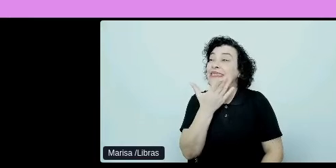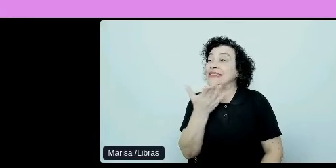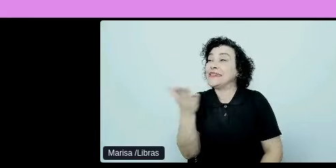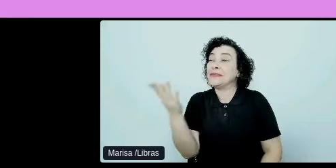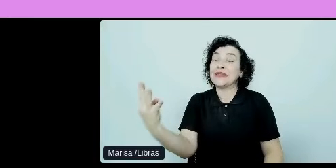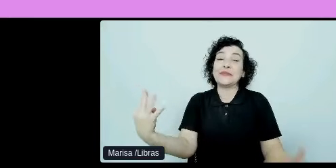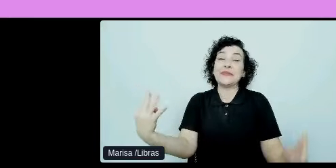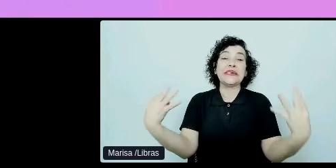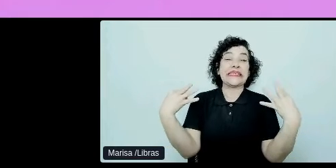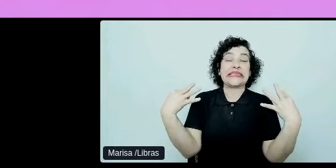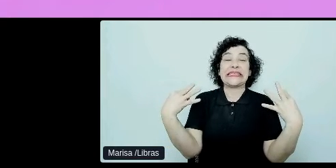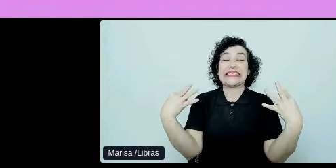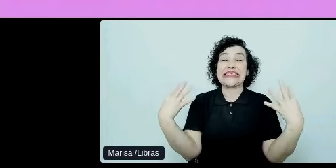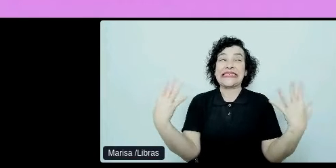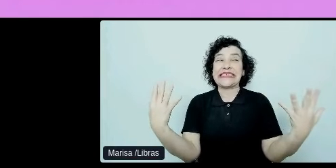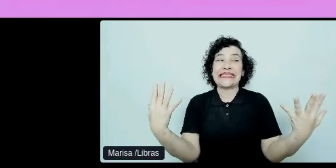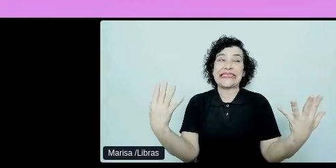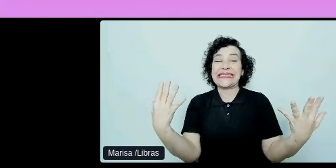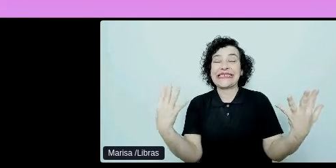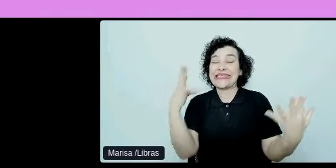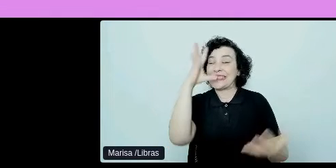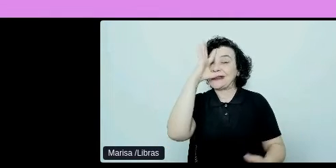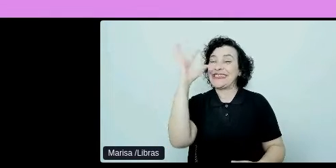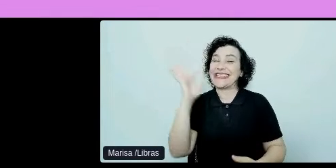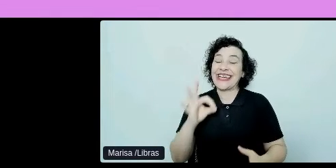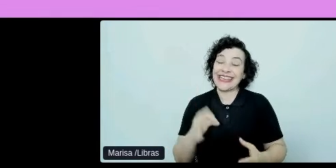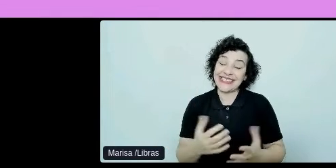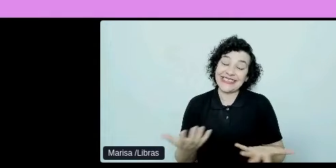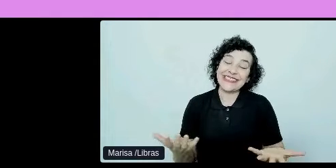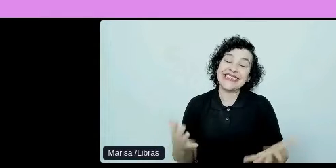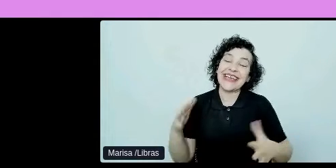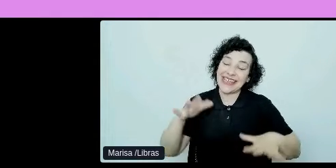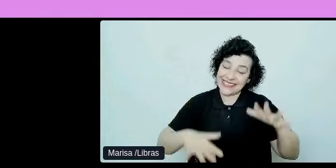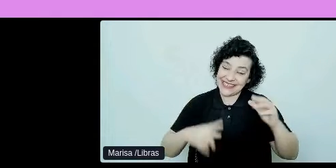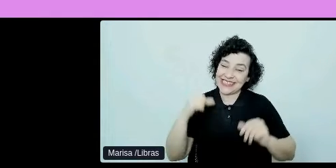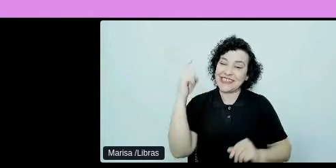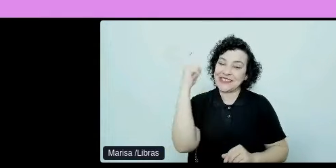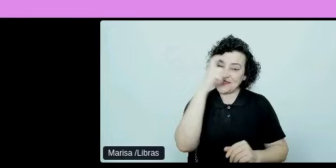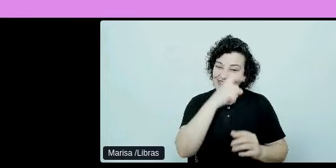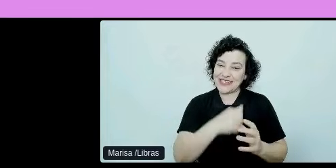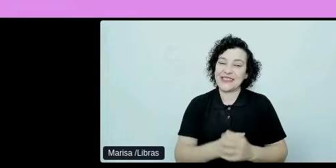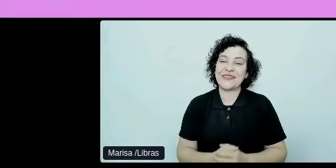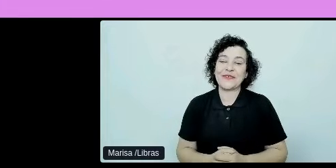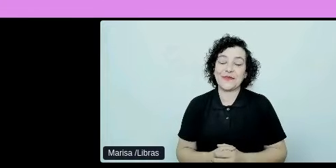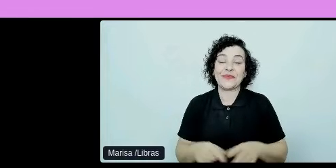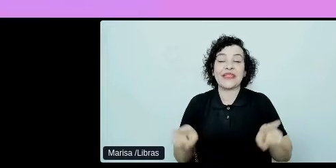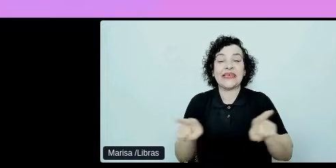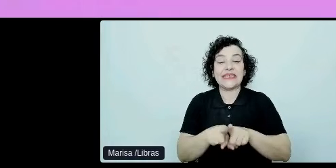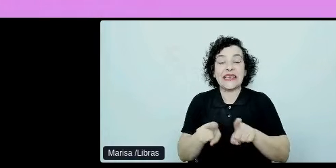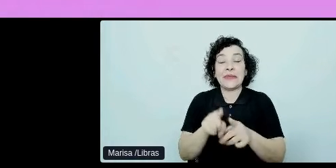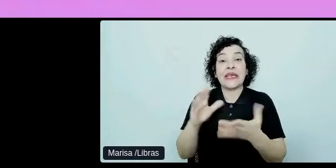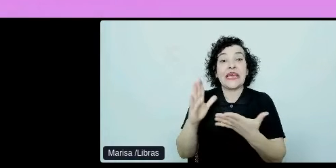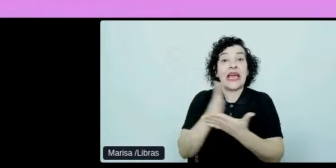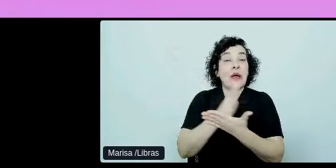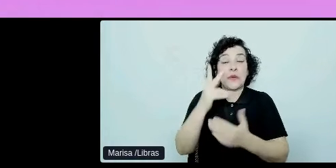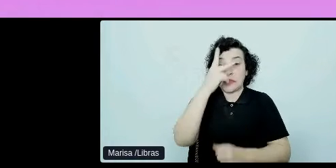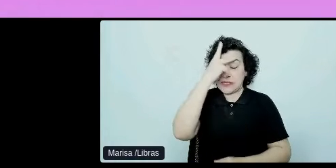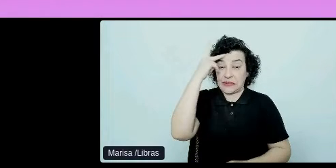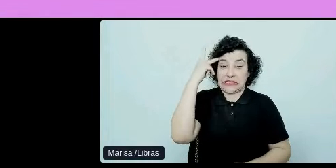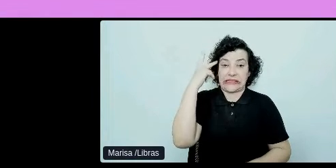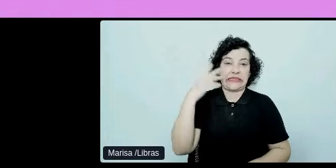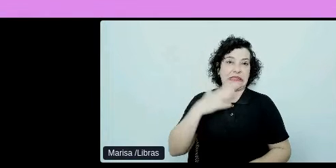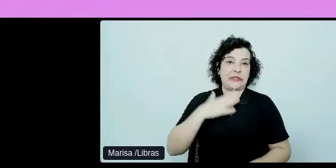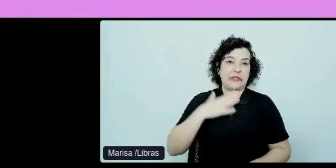Isso, em alguns momentos, pode ser, assim, bastante complicado, sabe? Algumas pessoas ficam meio ofendidas com isso.